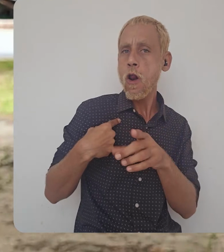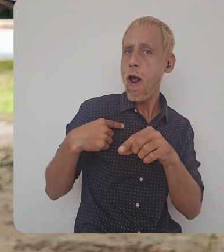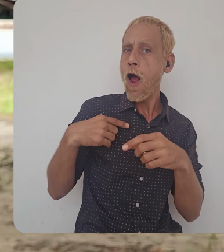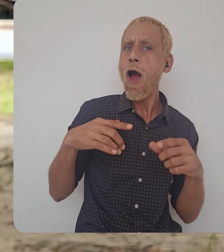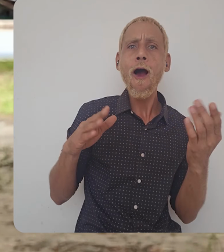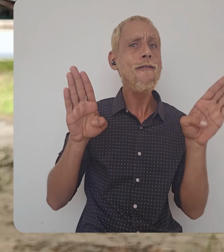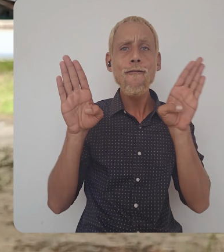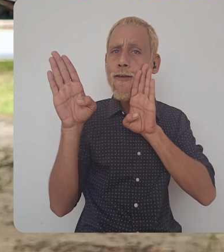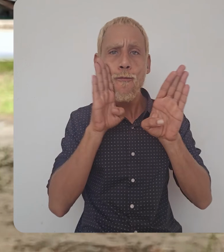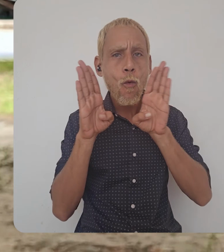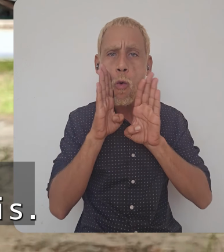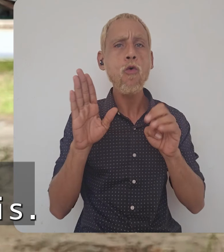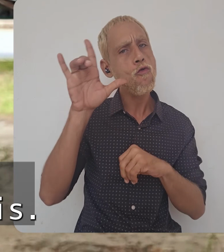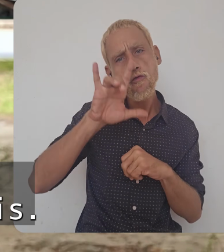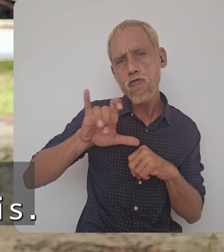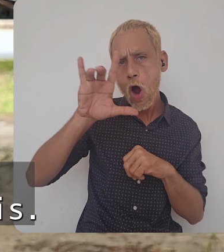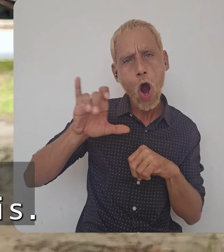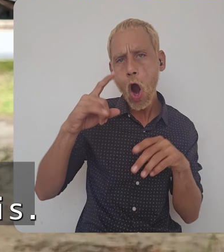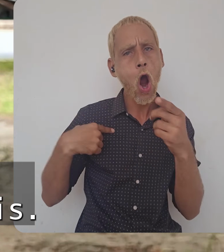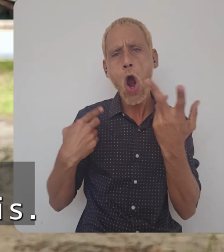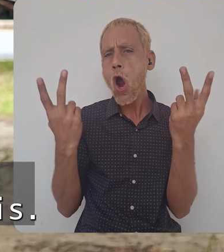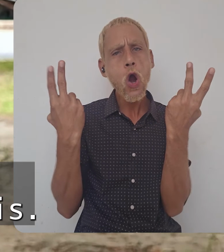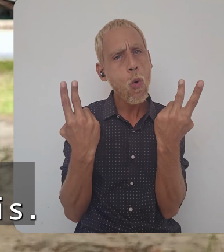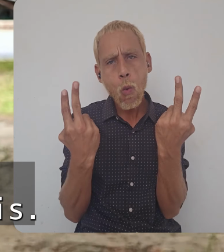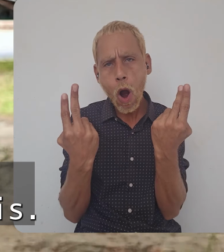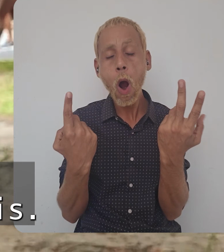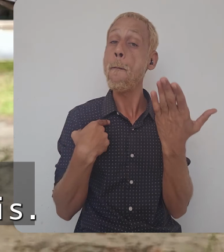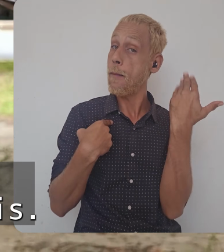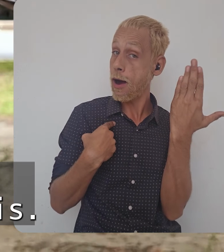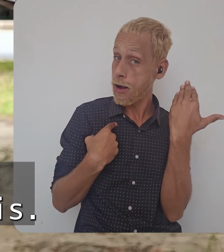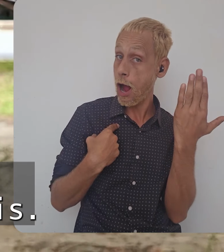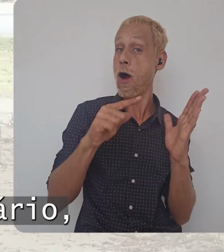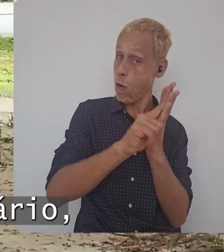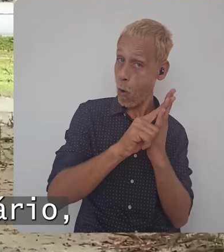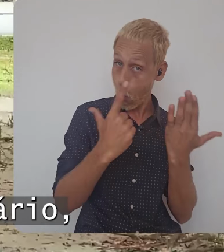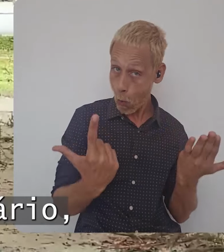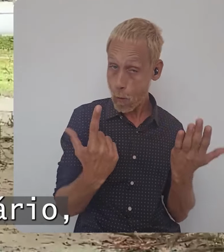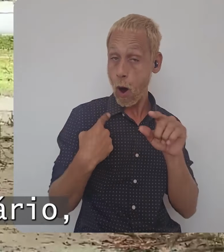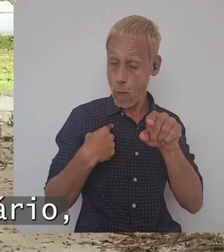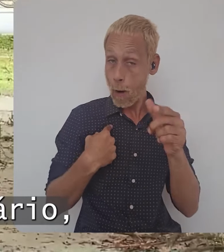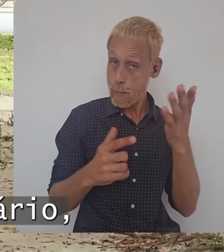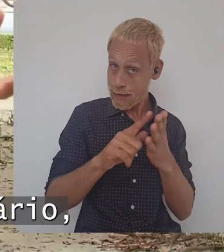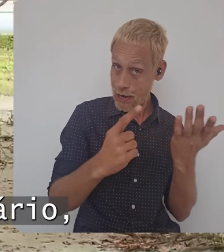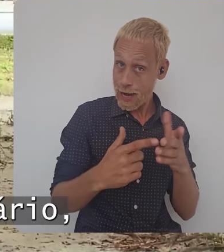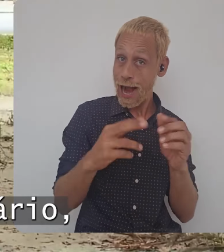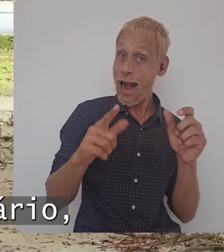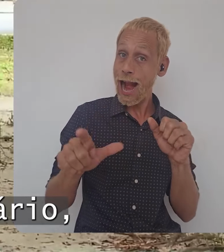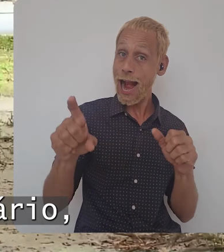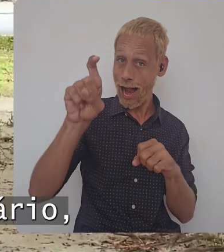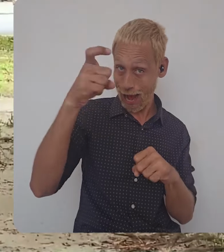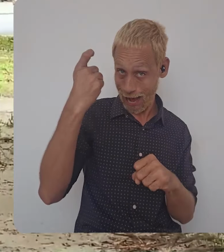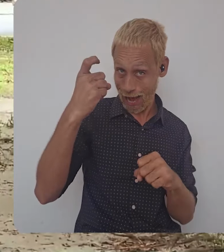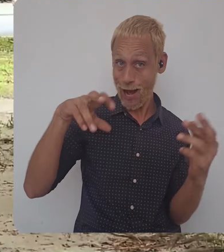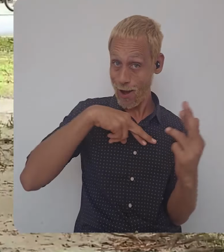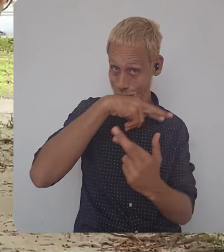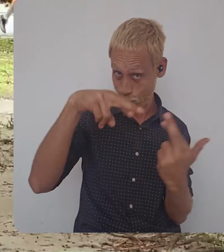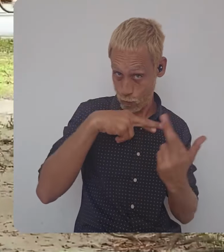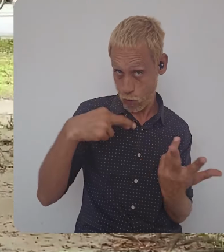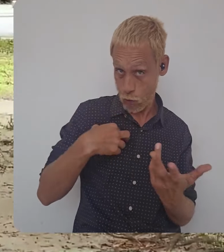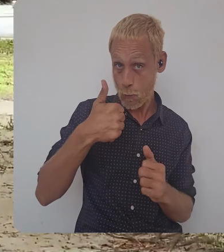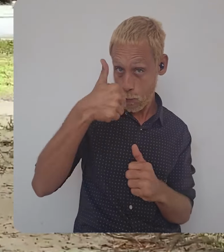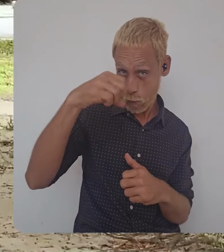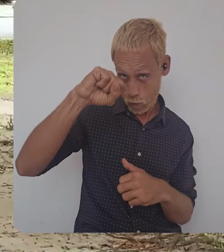conta no Facebook, abrir uma conta no Instagram. No passado, quem representava esse espaço de divulgação eram os jornais. O diário foi criado por um ex-revolucionário, Antonino José